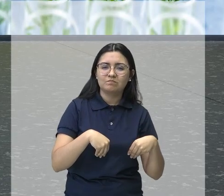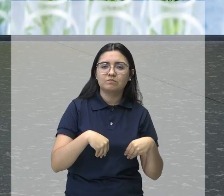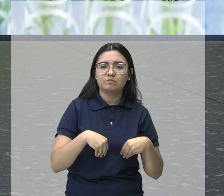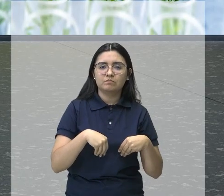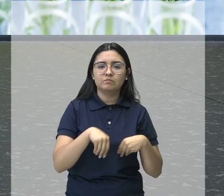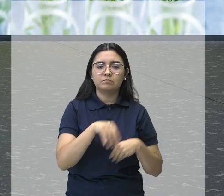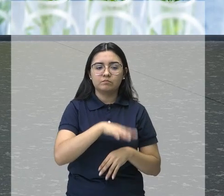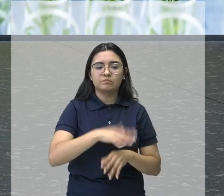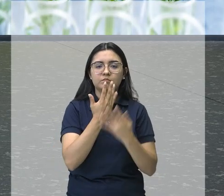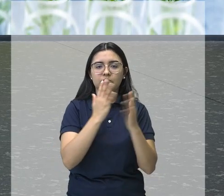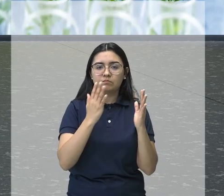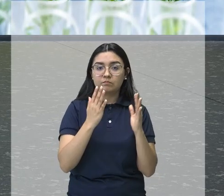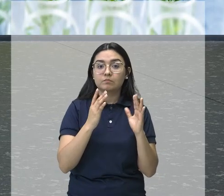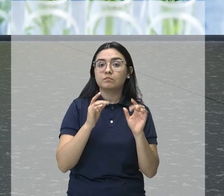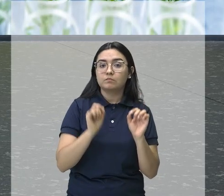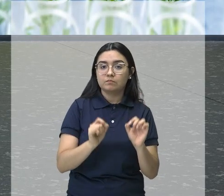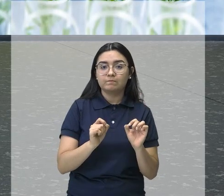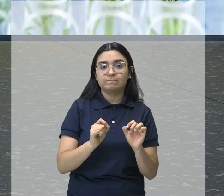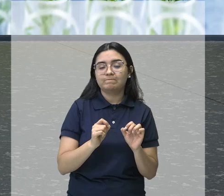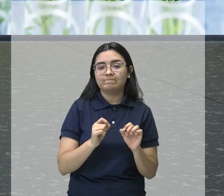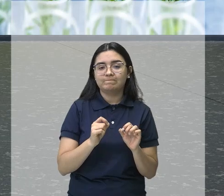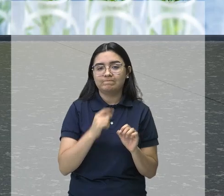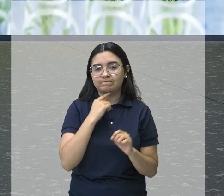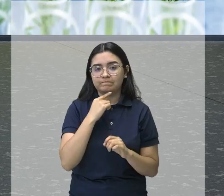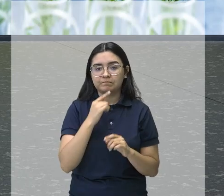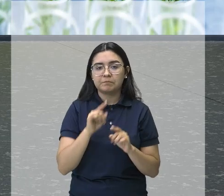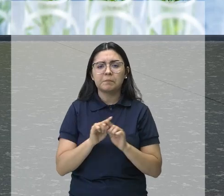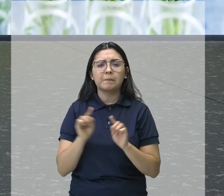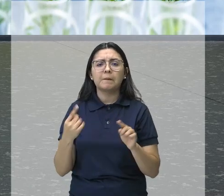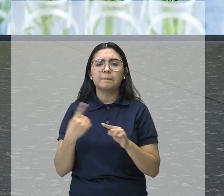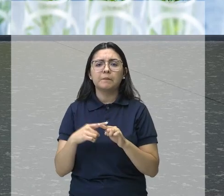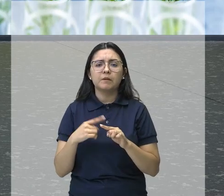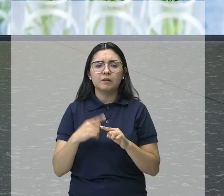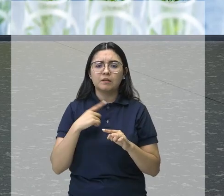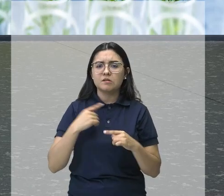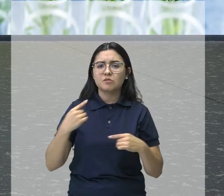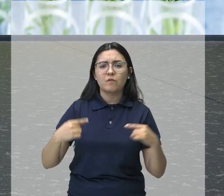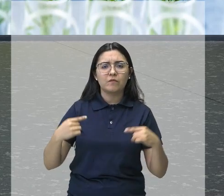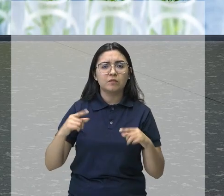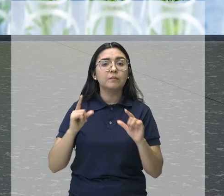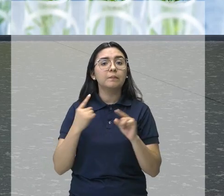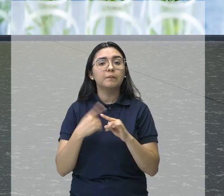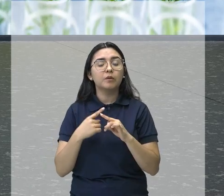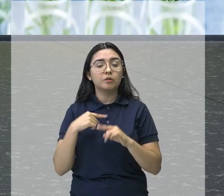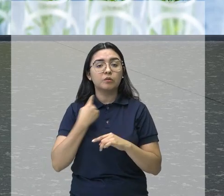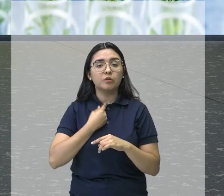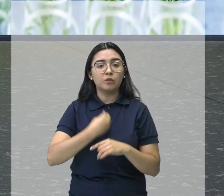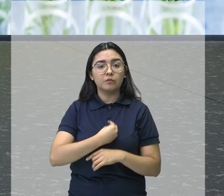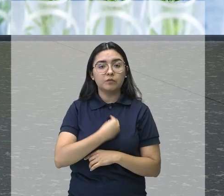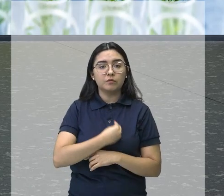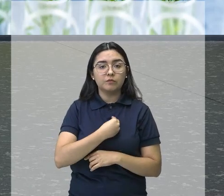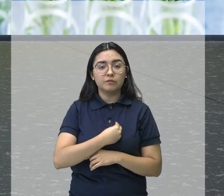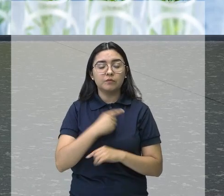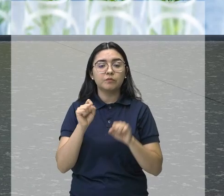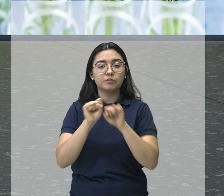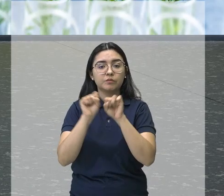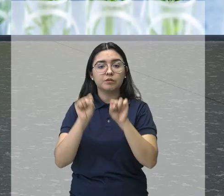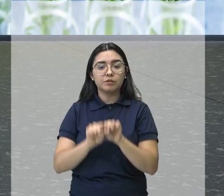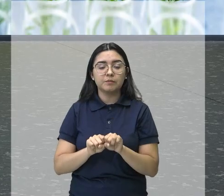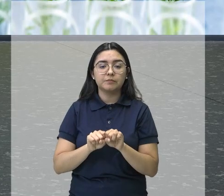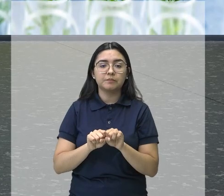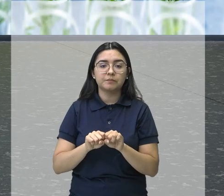a natureza. E aí não vale. Mas por que existe esse conflito? Porque nós vivemos em um